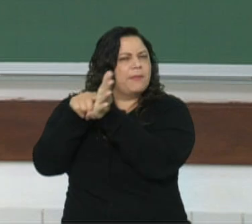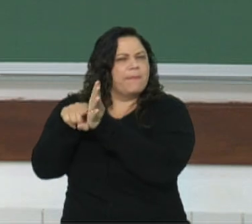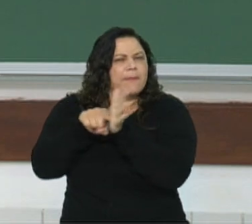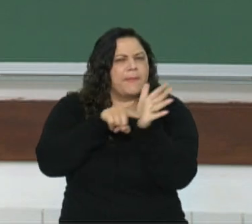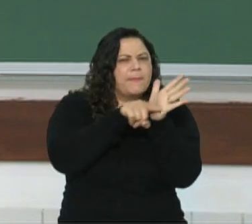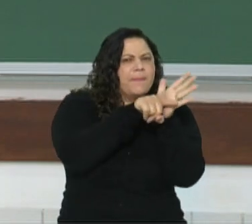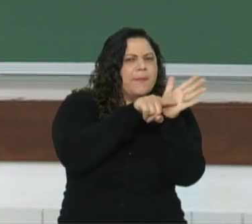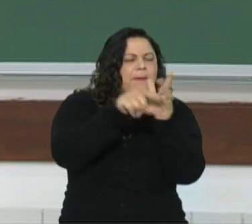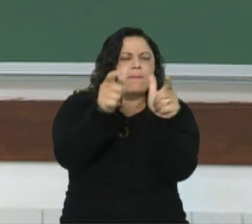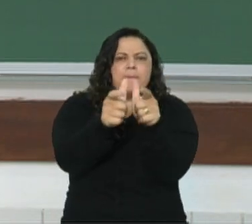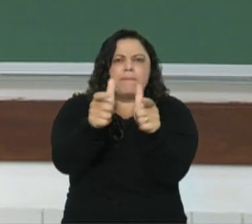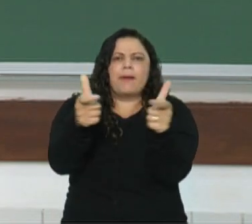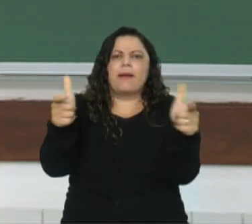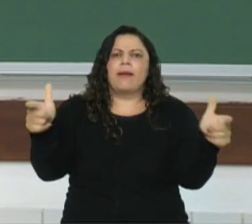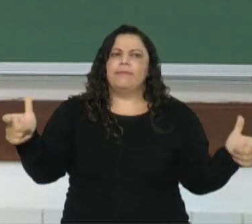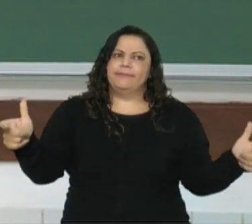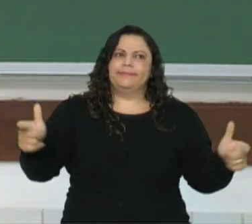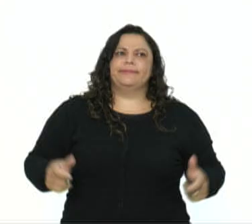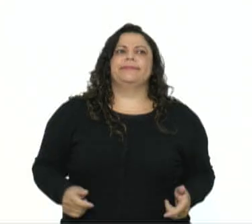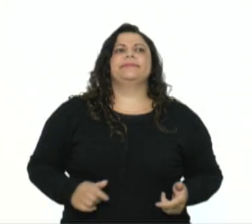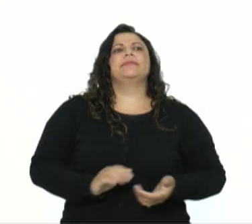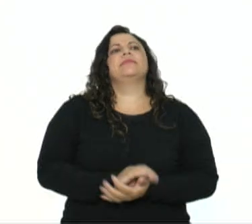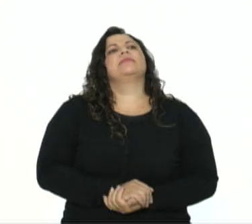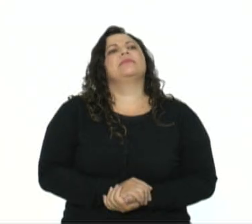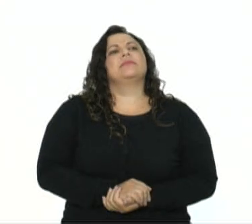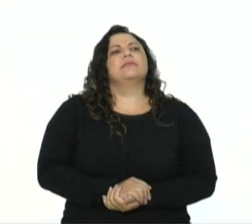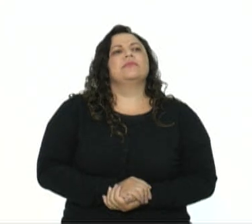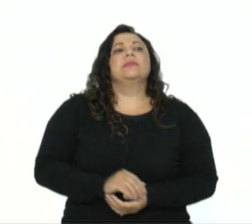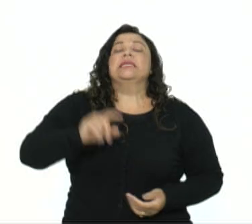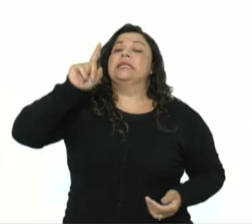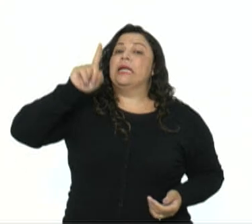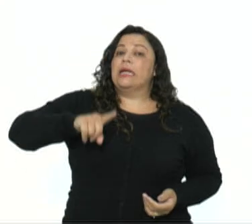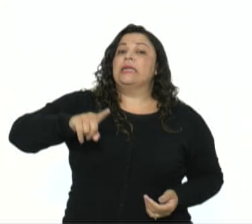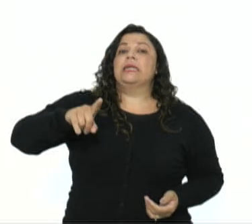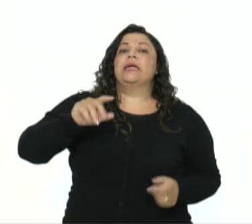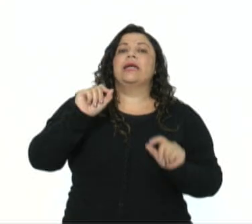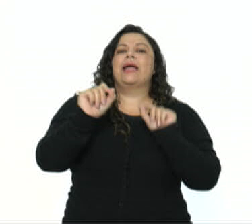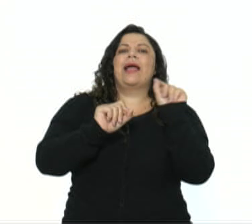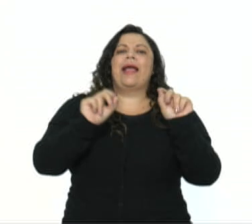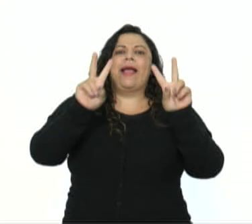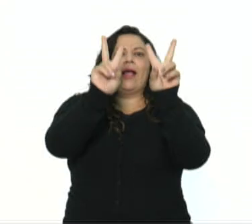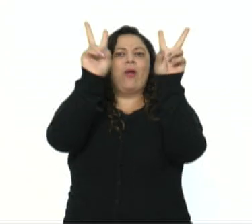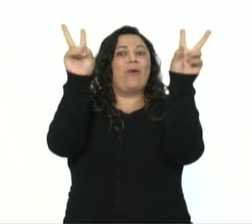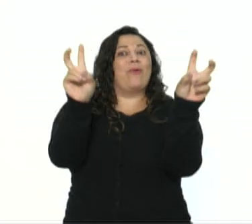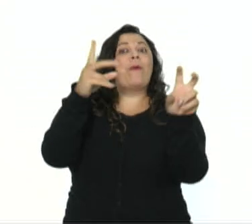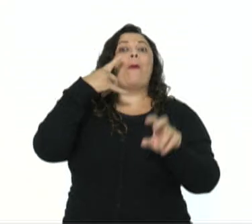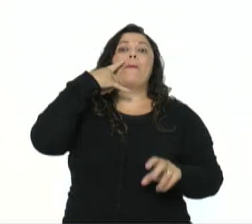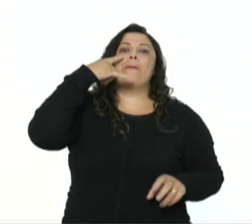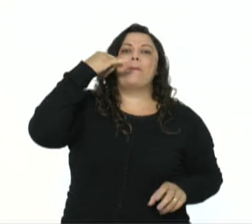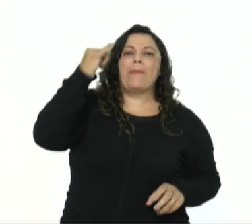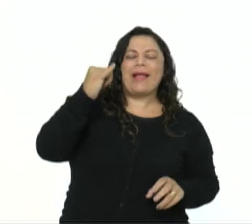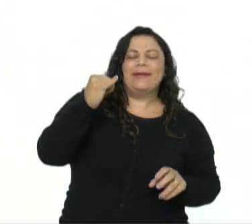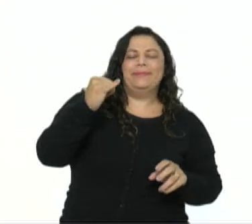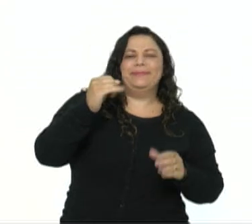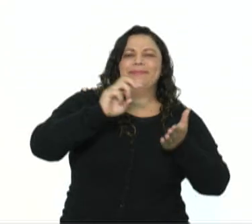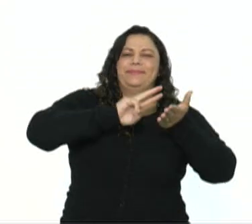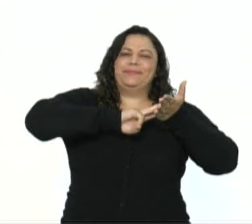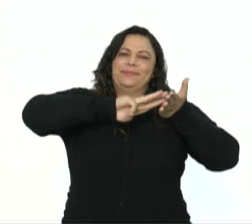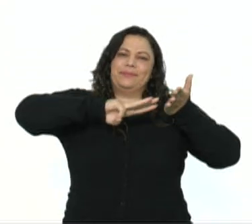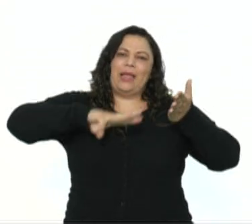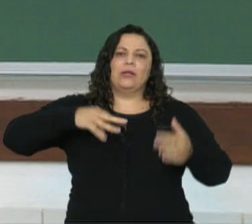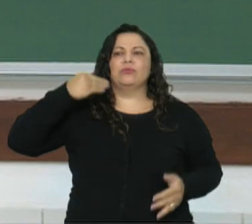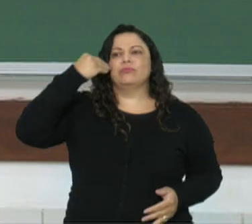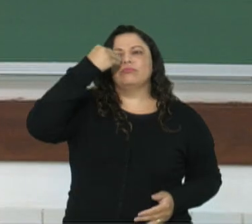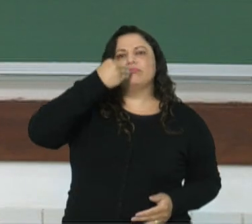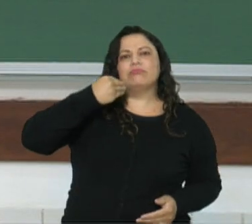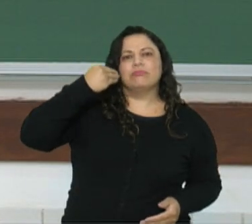mais amplas. E aí ele é o pai do método experimental.